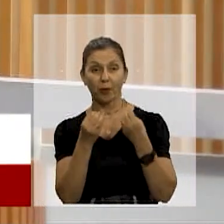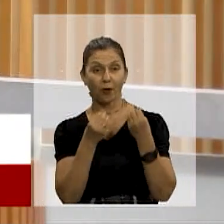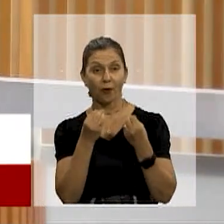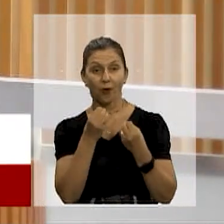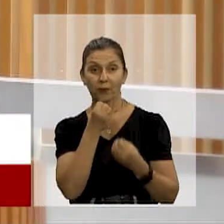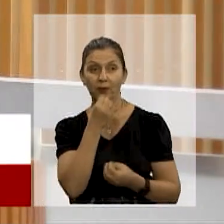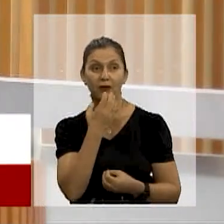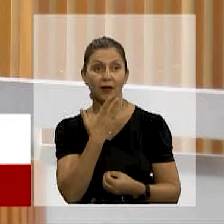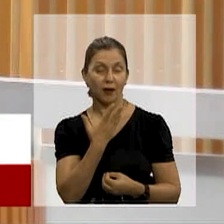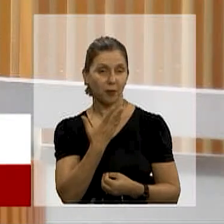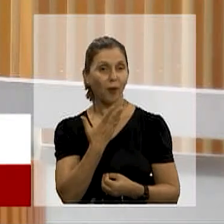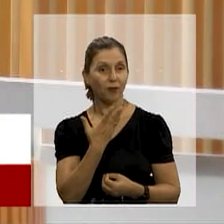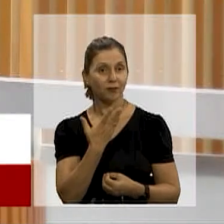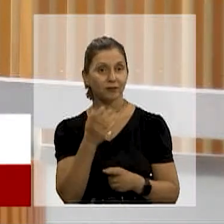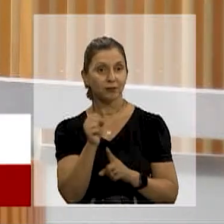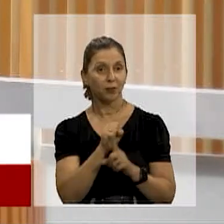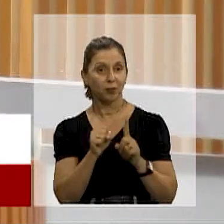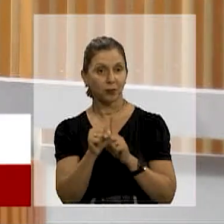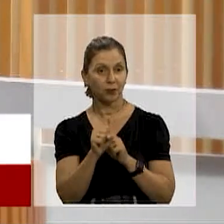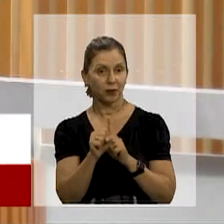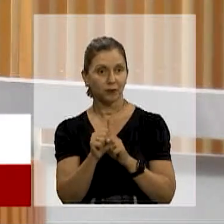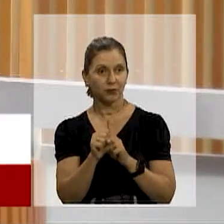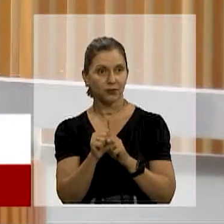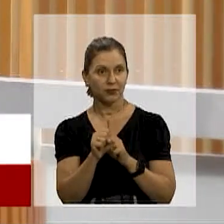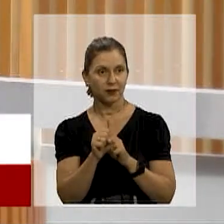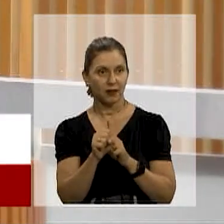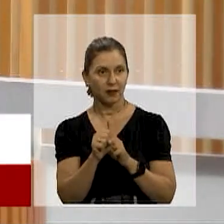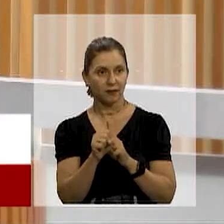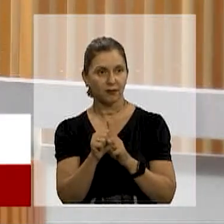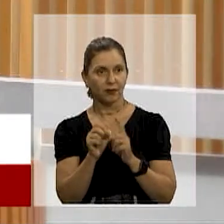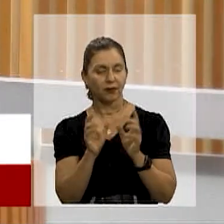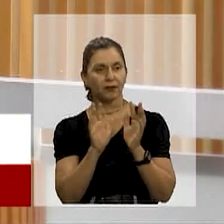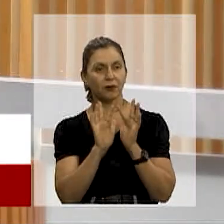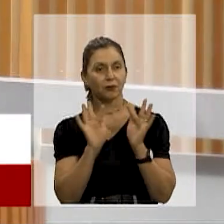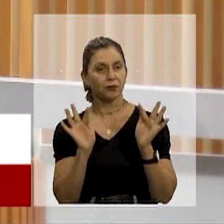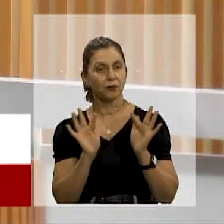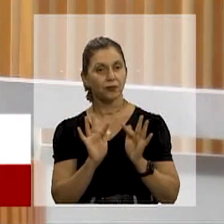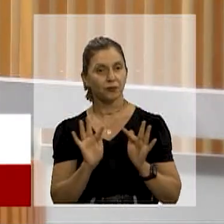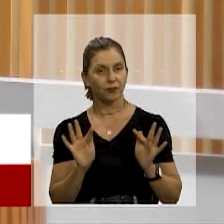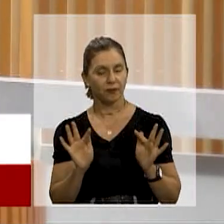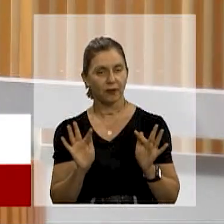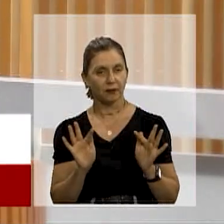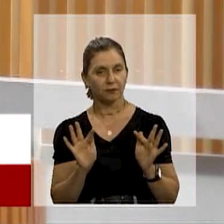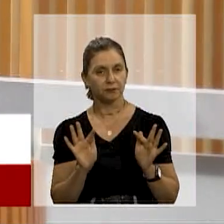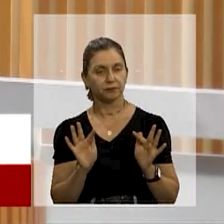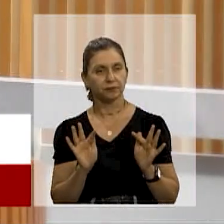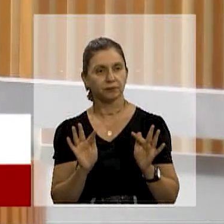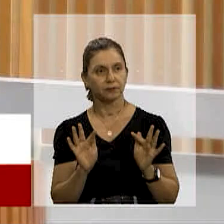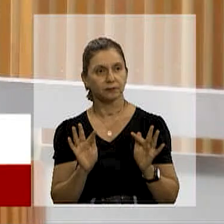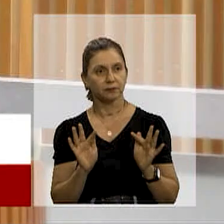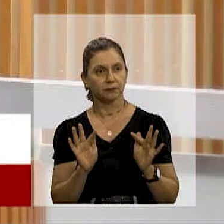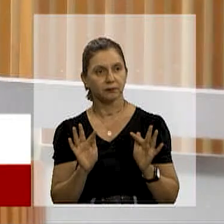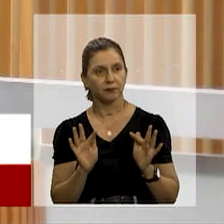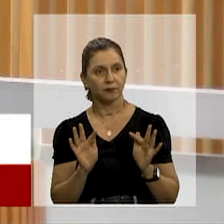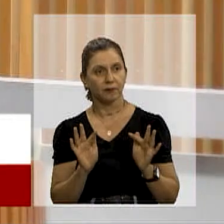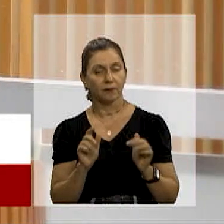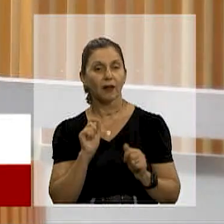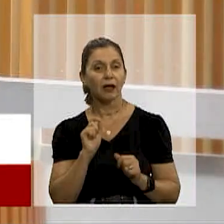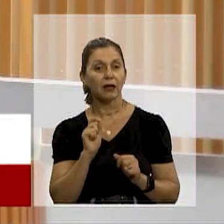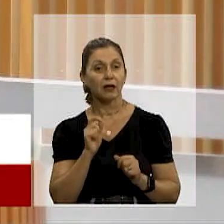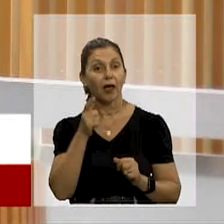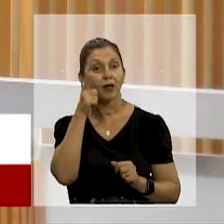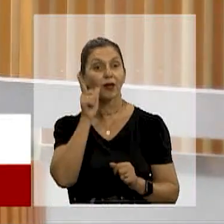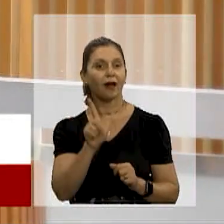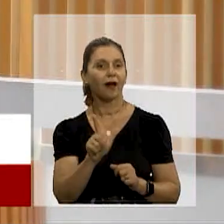benefícios que o mesmo trouxera. Então, nós ficamos muito felizes com isto, e quem tem a ganhar com isto é